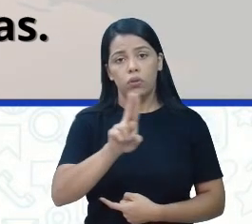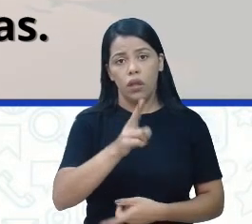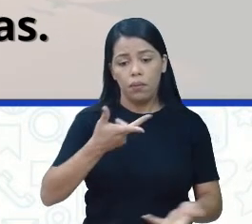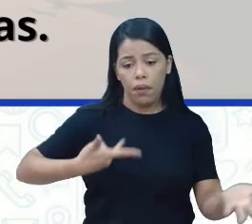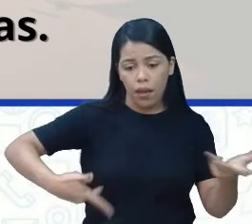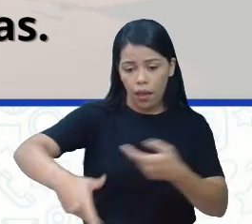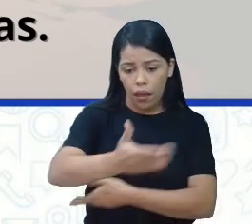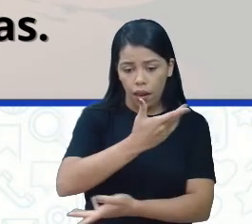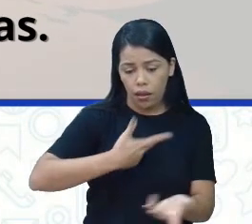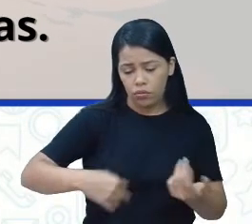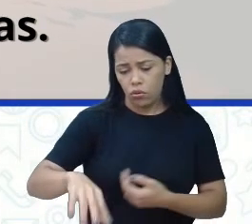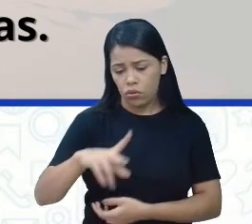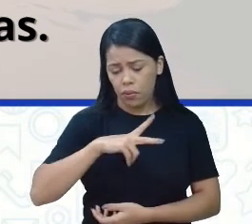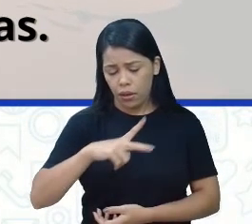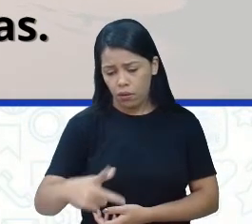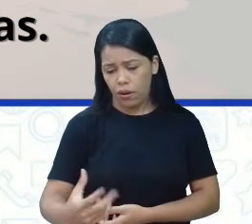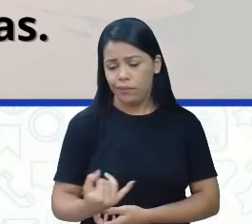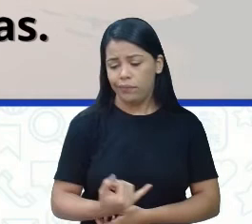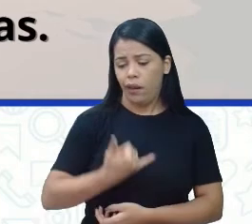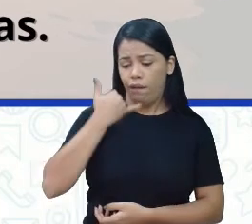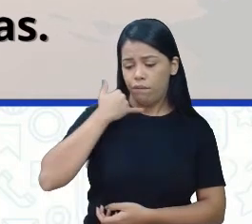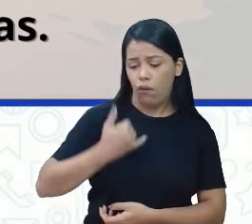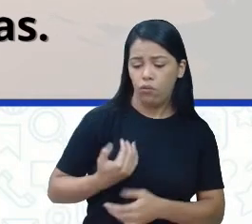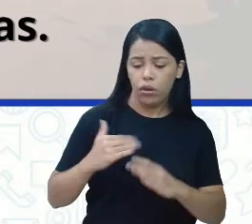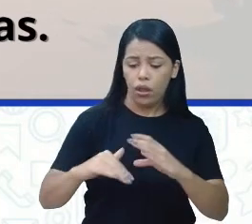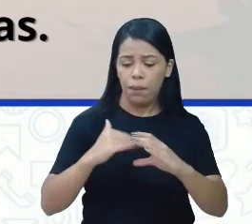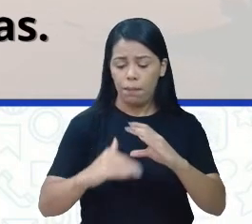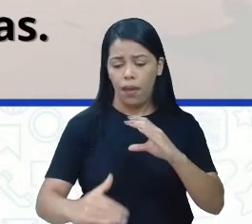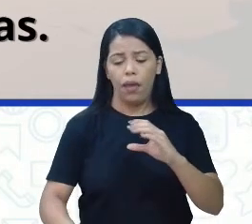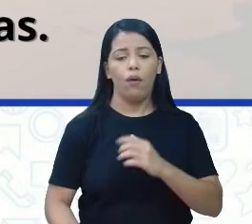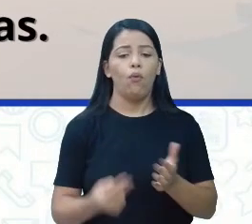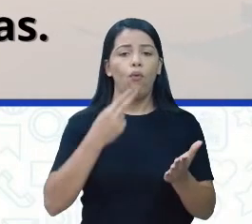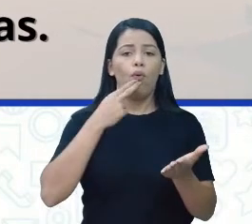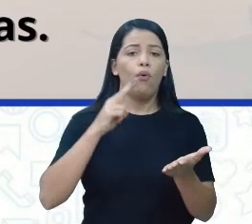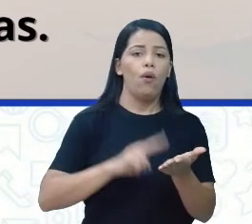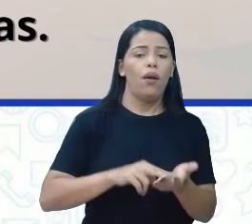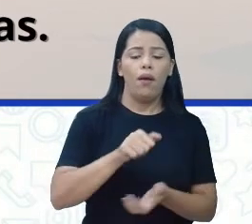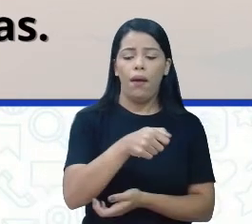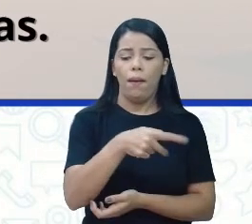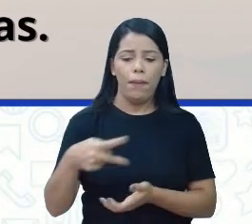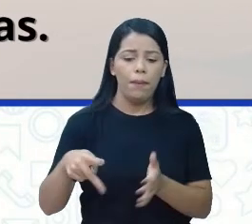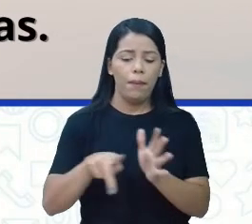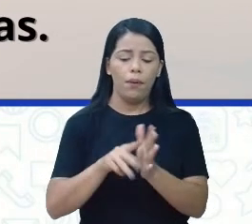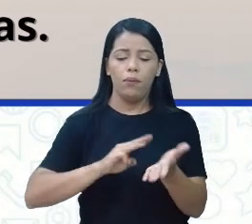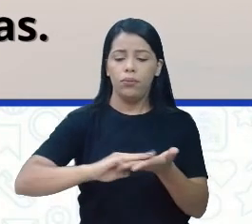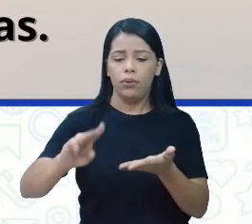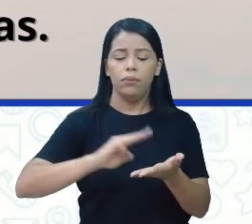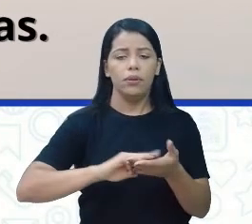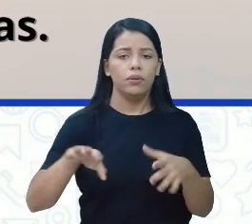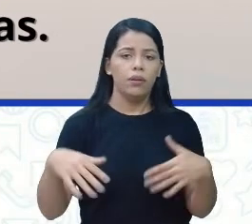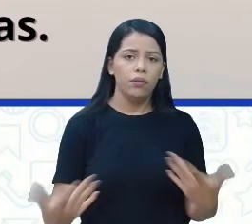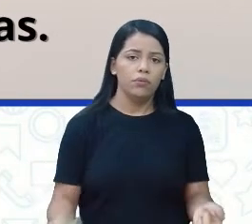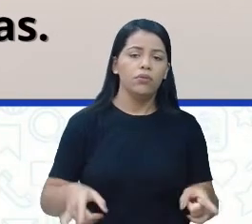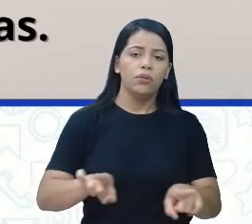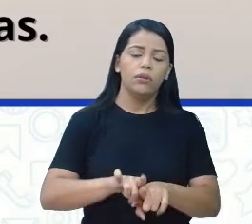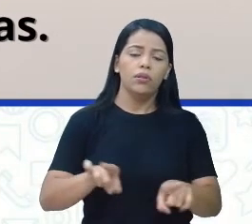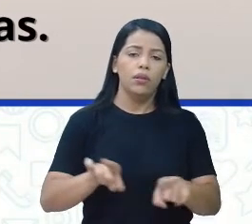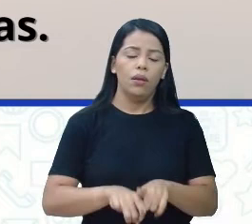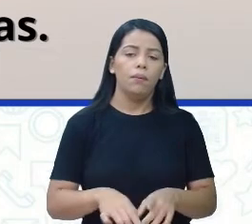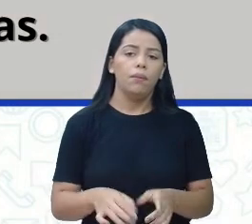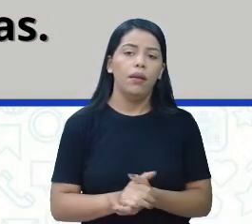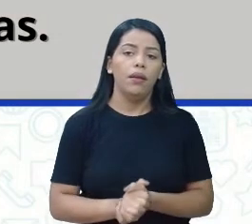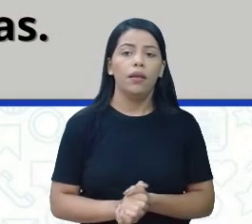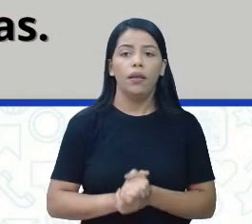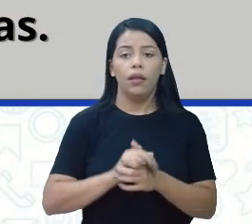como telefone, e-mail, correio, aplicativos de mensagens instantâneas. E os em massa também são chamados